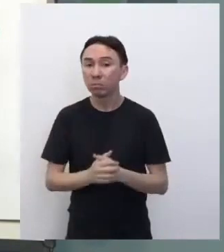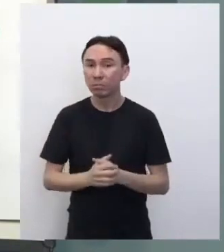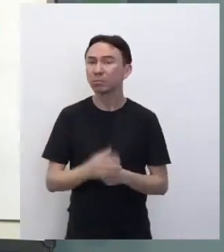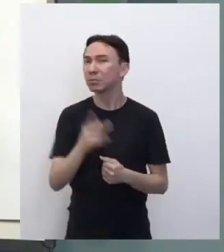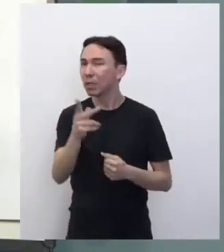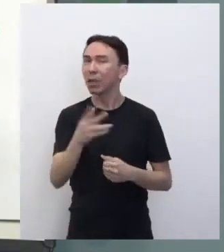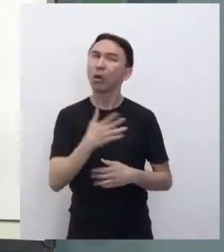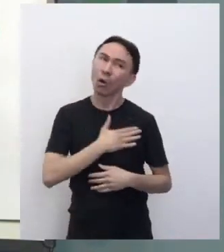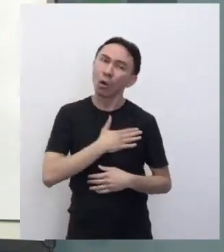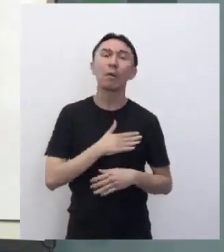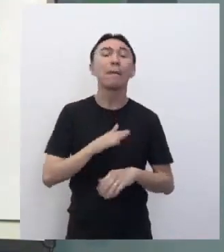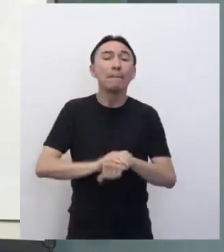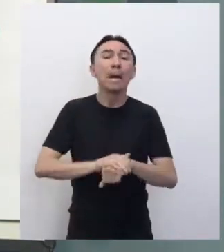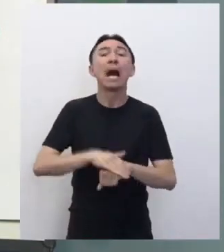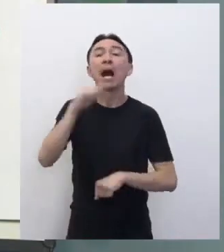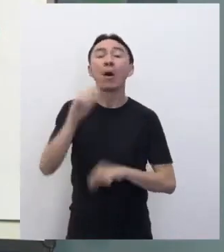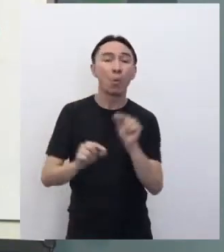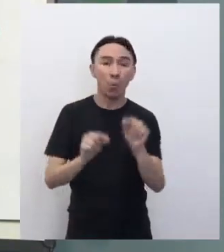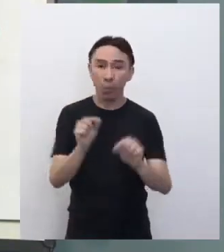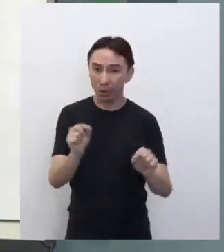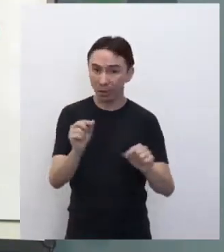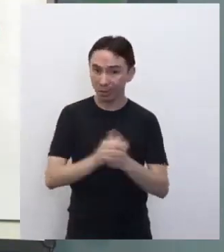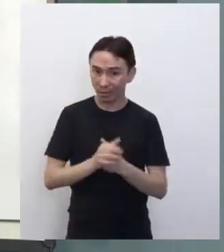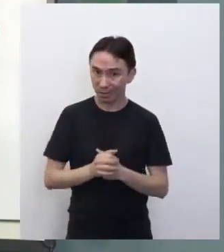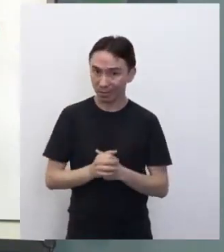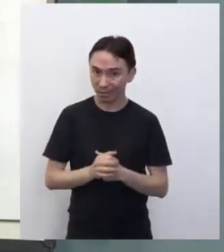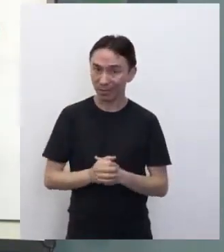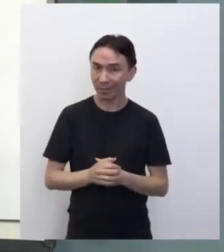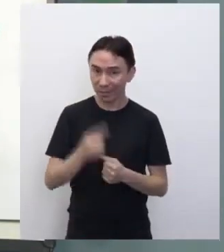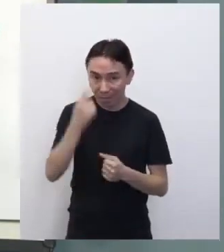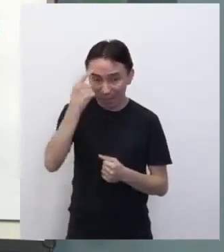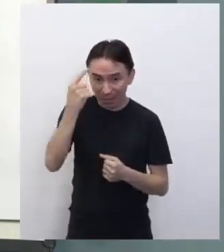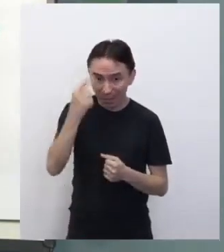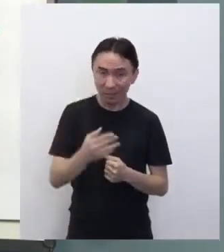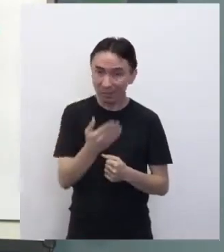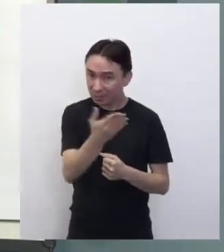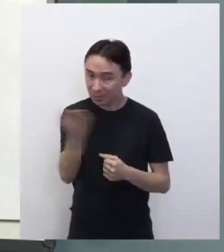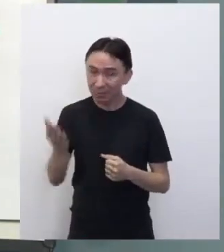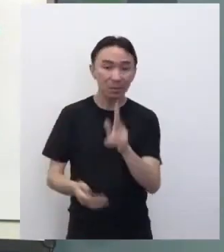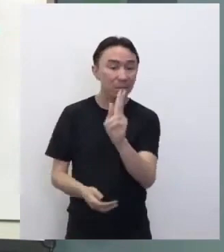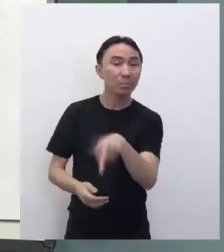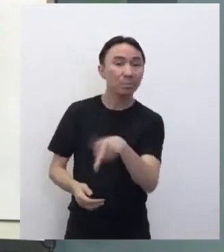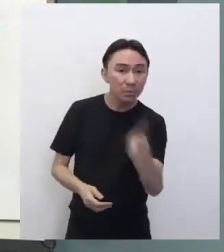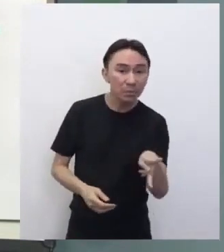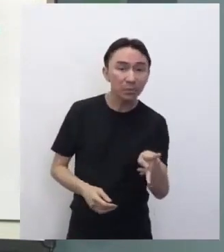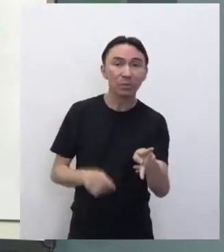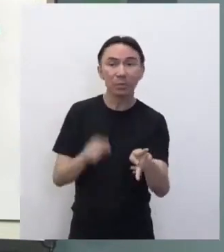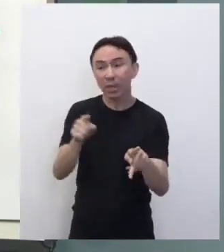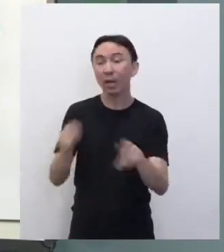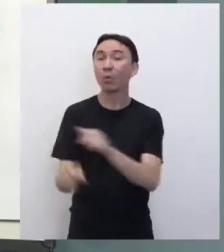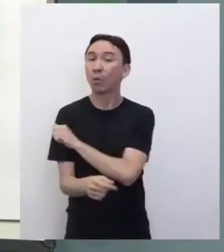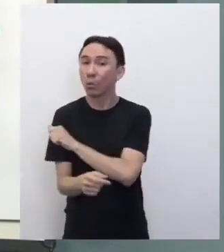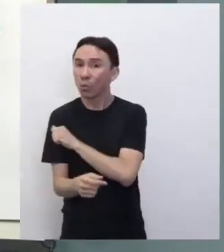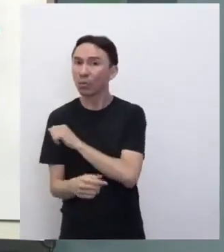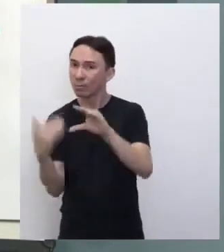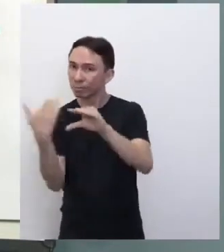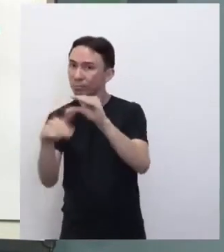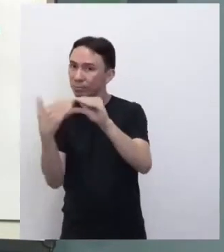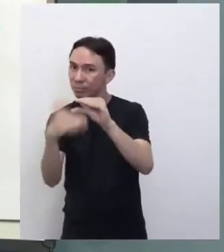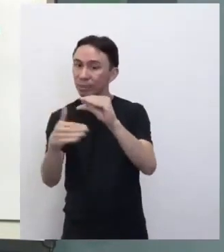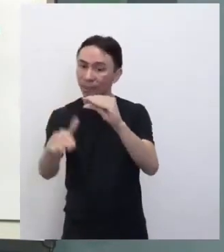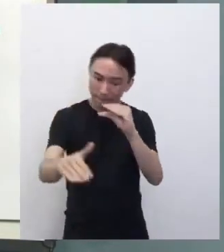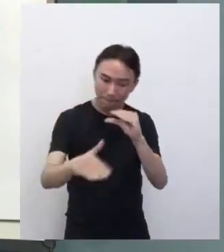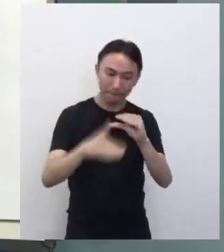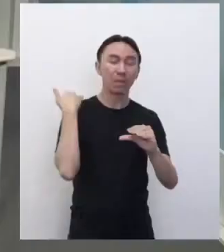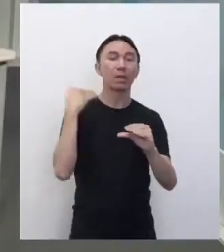mais acessam, ok? Lembrando, professores, de se vocês conseguirem, se os alunos estiverem participando aí com vocês, enviar para a gente o nome do